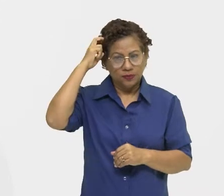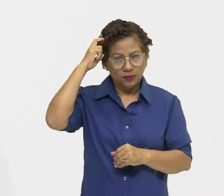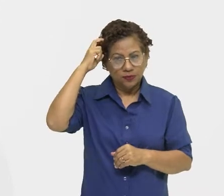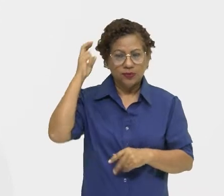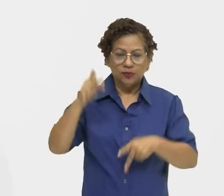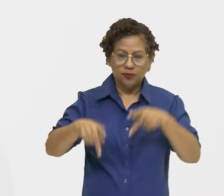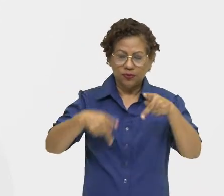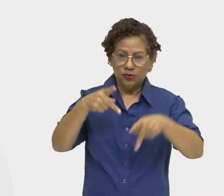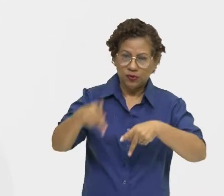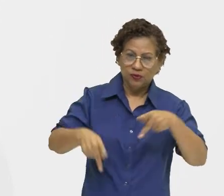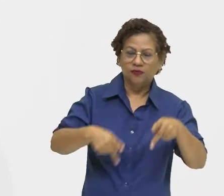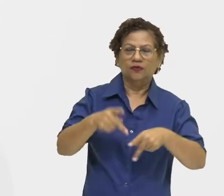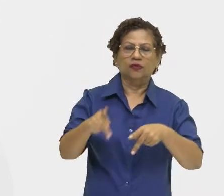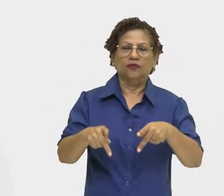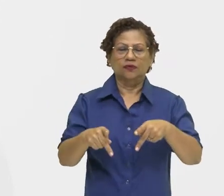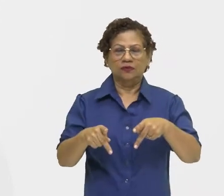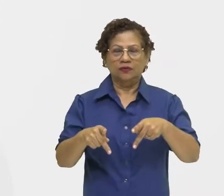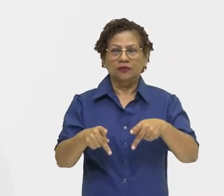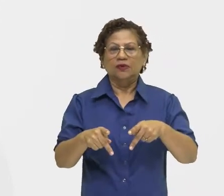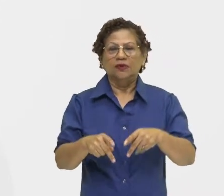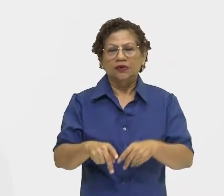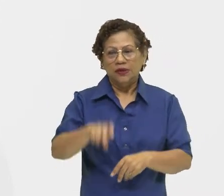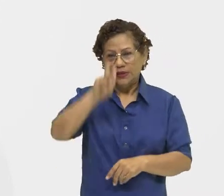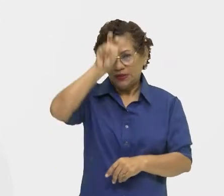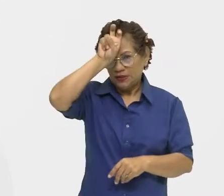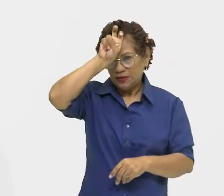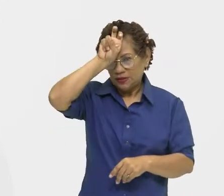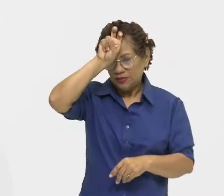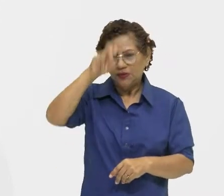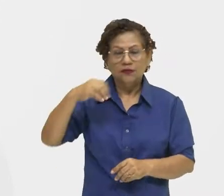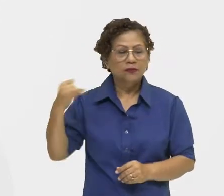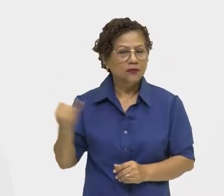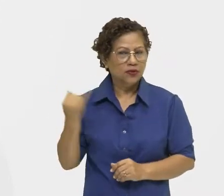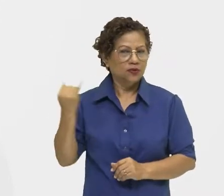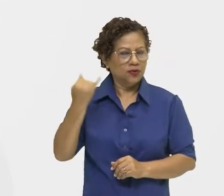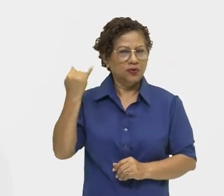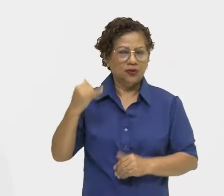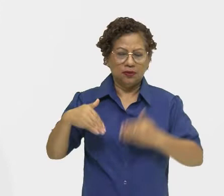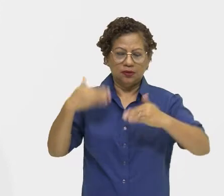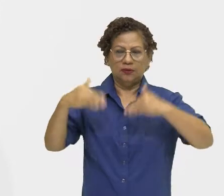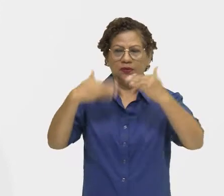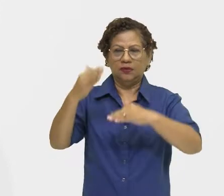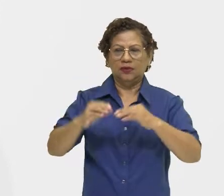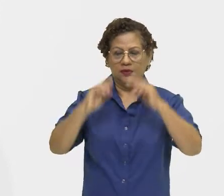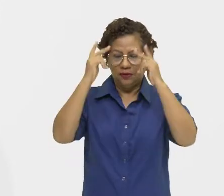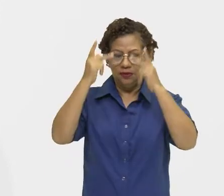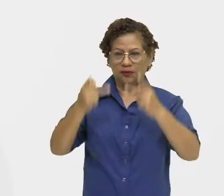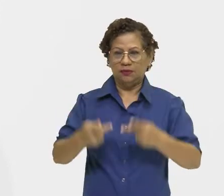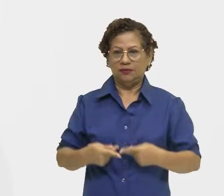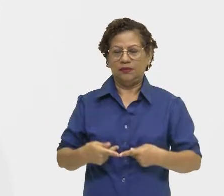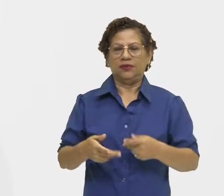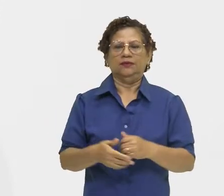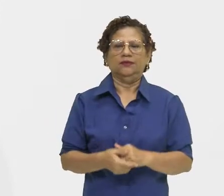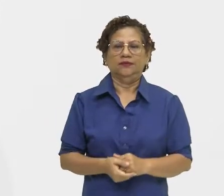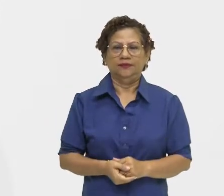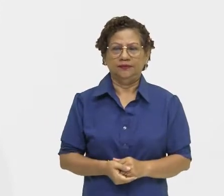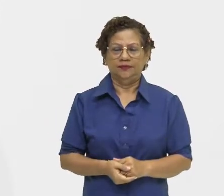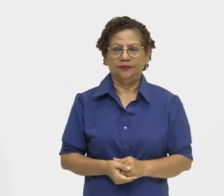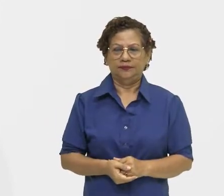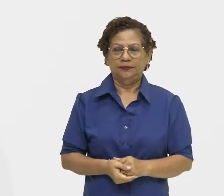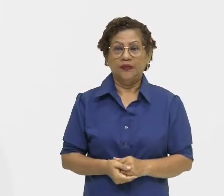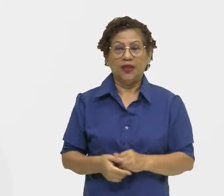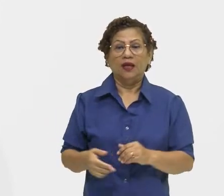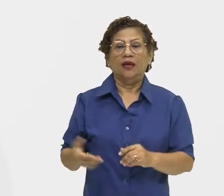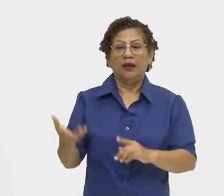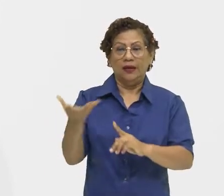egípcia, ela foi responsável por grandes evoluções na história da humanidade. A arte egípcia, ela é